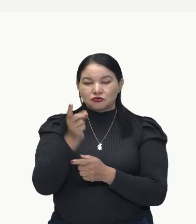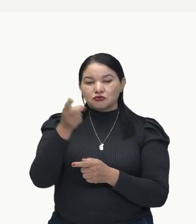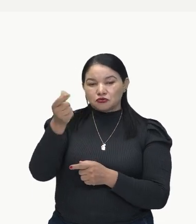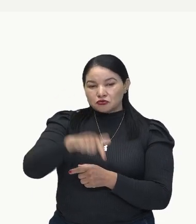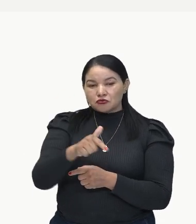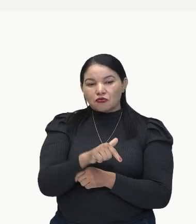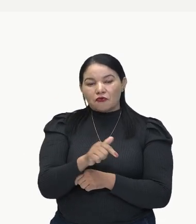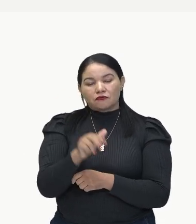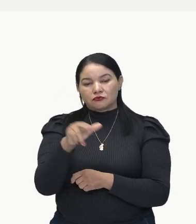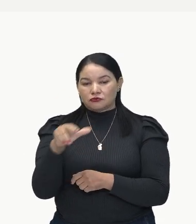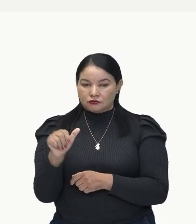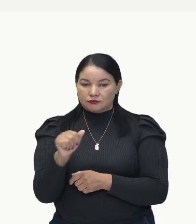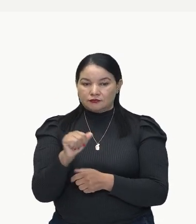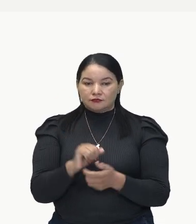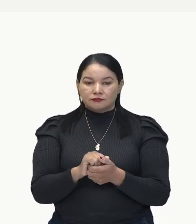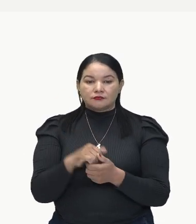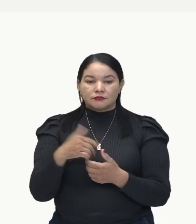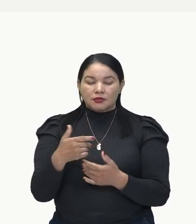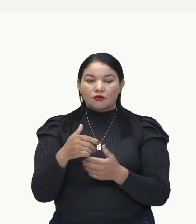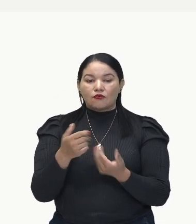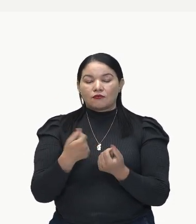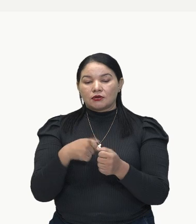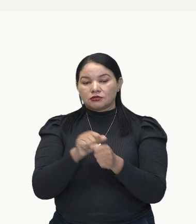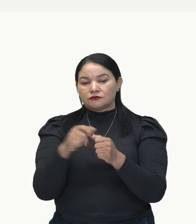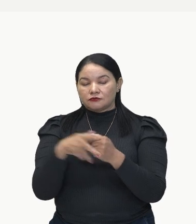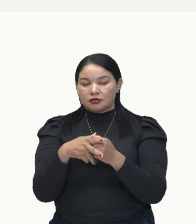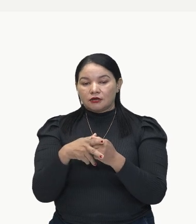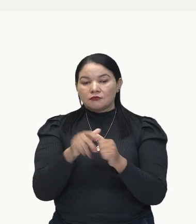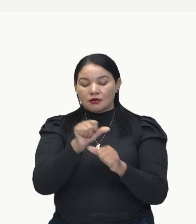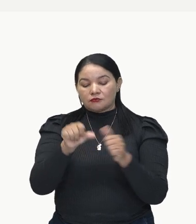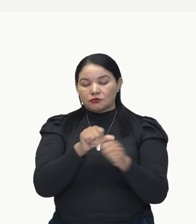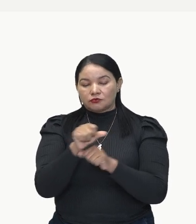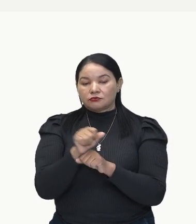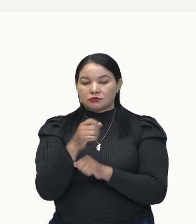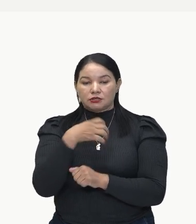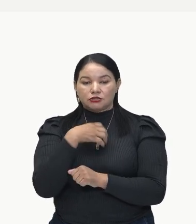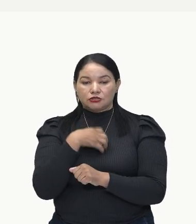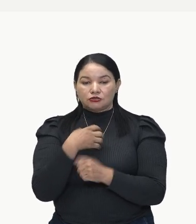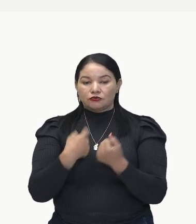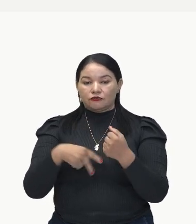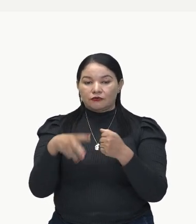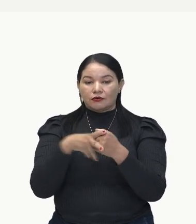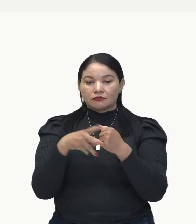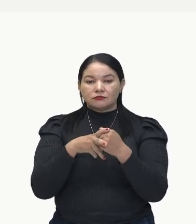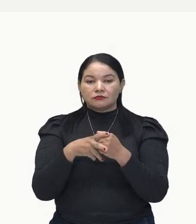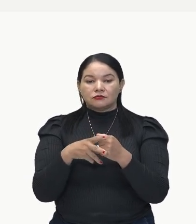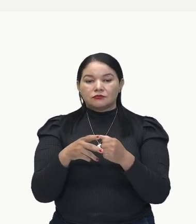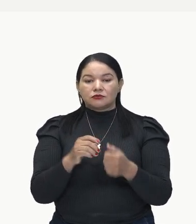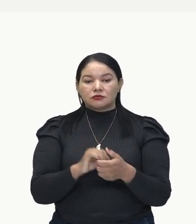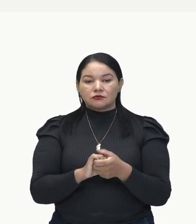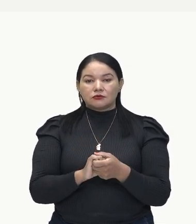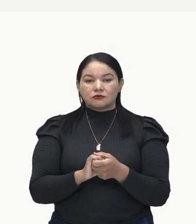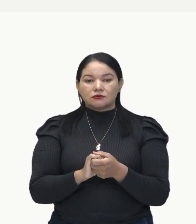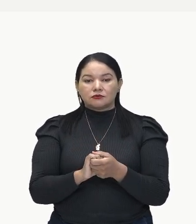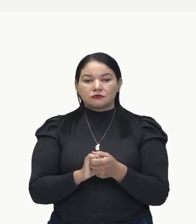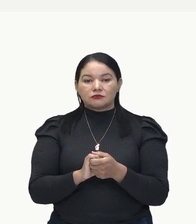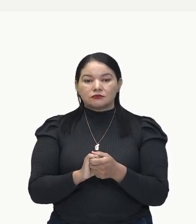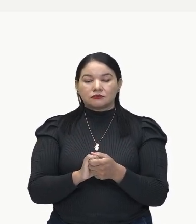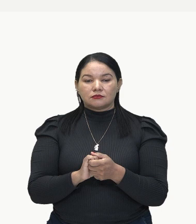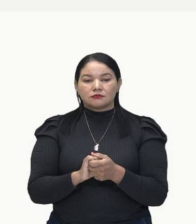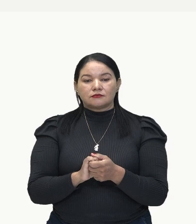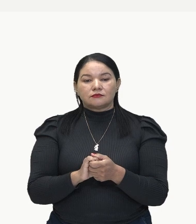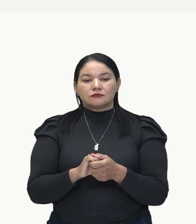advérbio de negação, ele modifica o sentido do meu verbo. Isso é bastante importante, tá? E